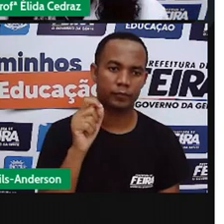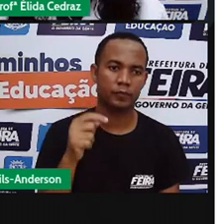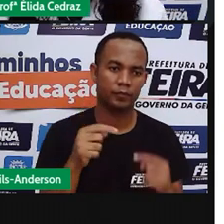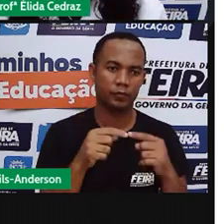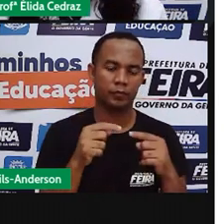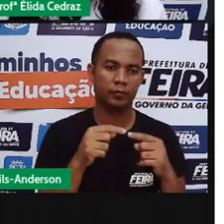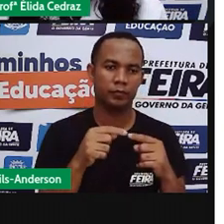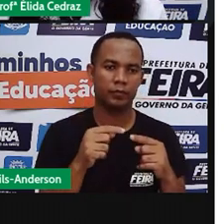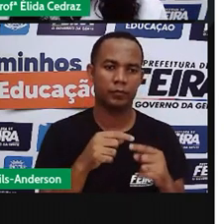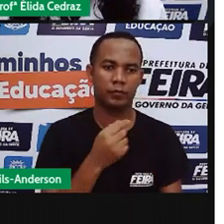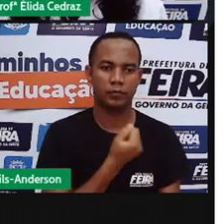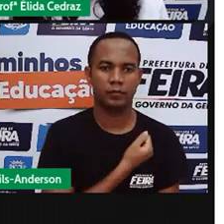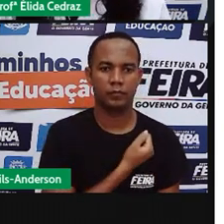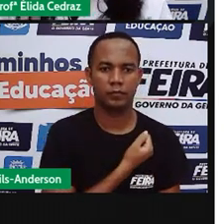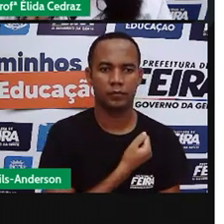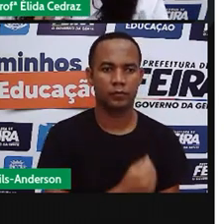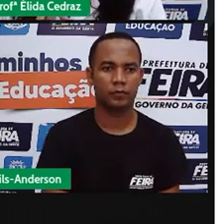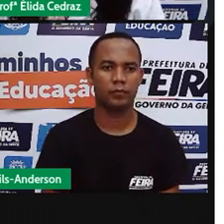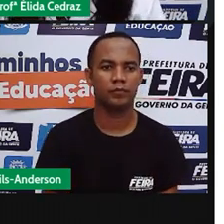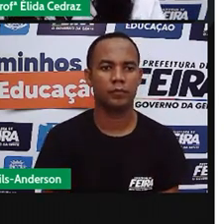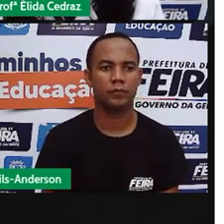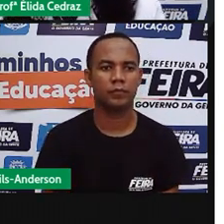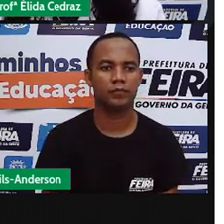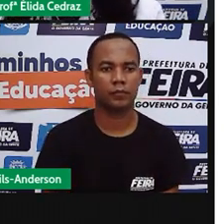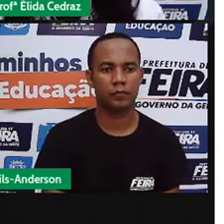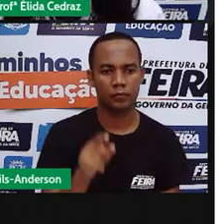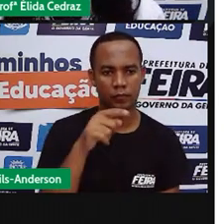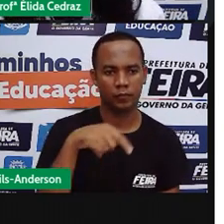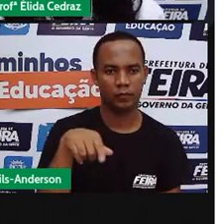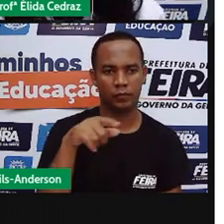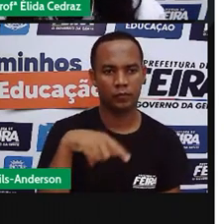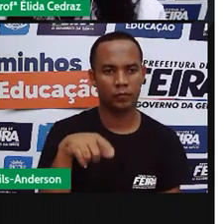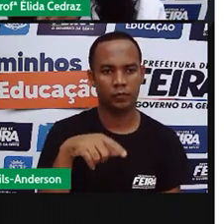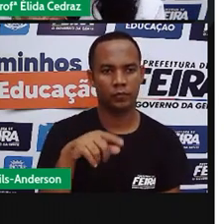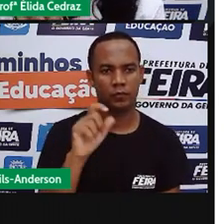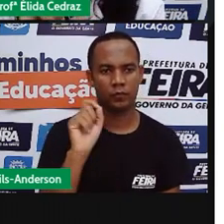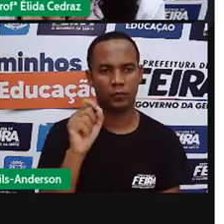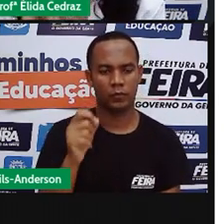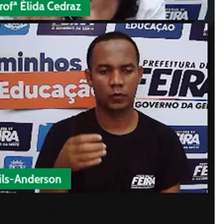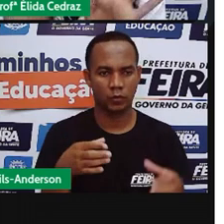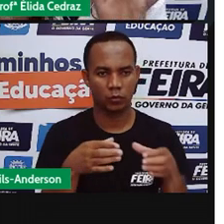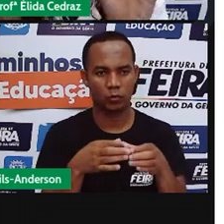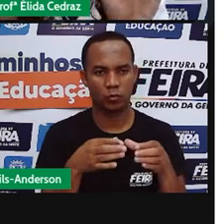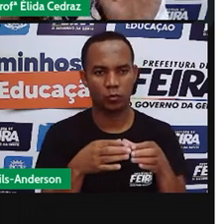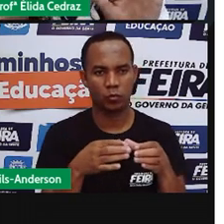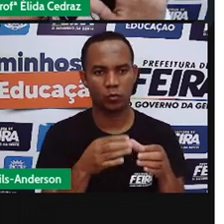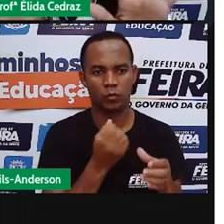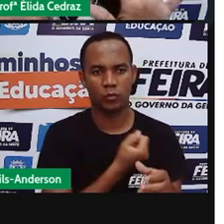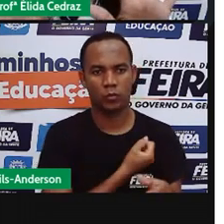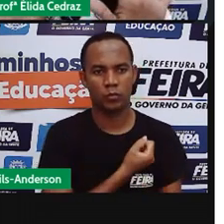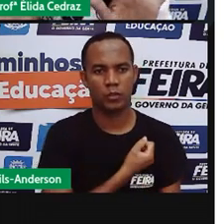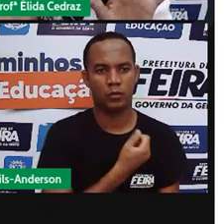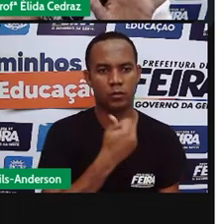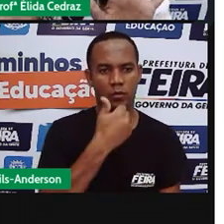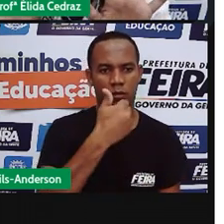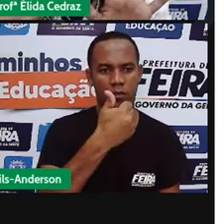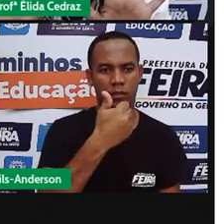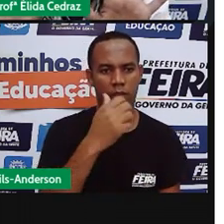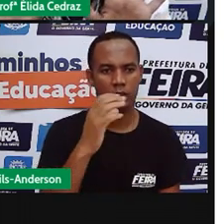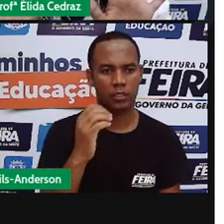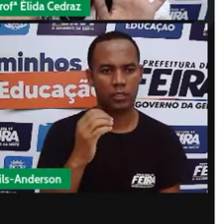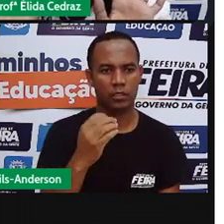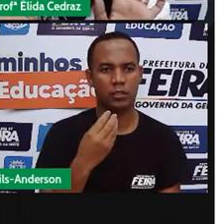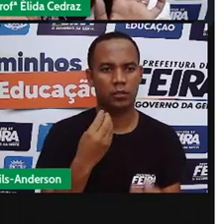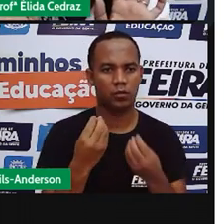nossas dezenas. E quando a gente pega mais um grupo de 10 e completa as